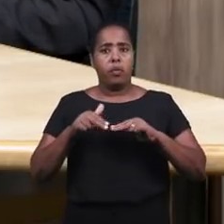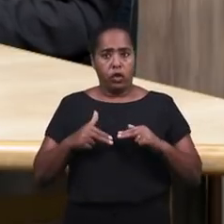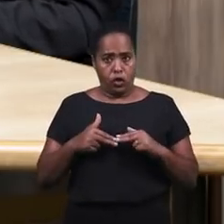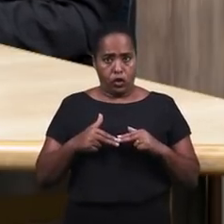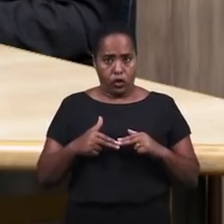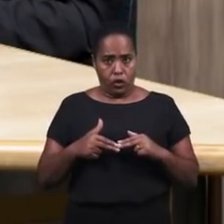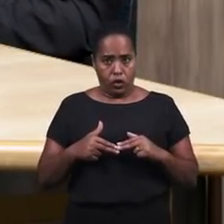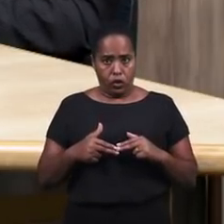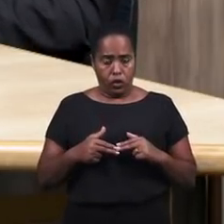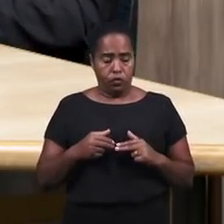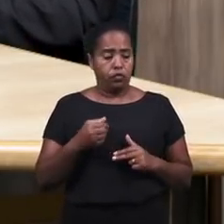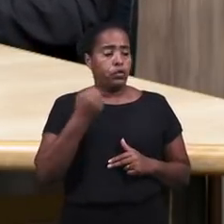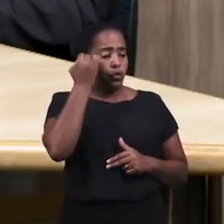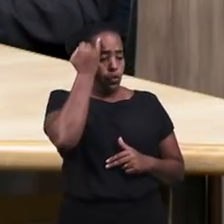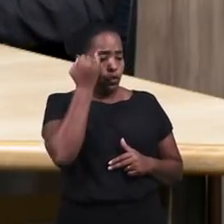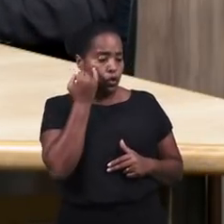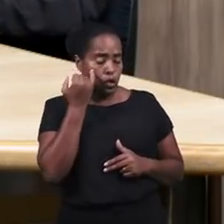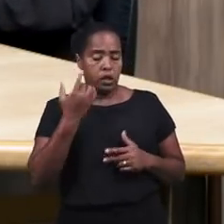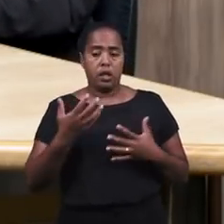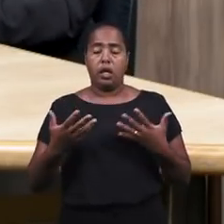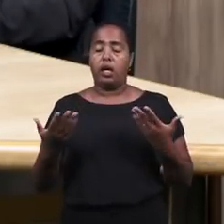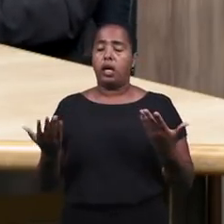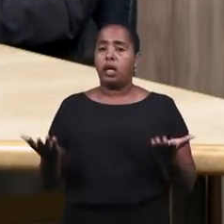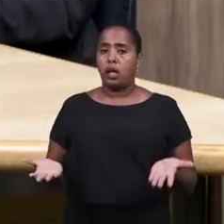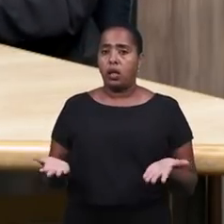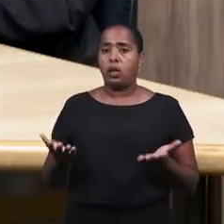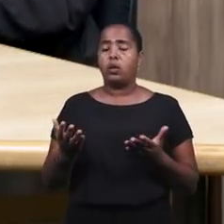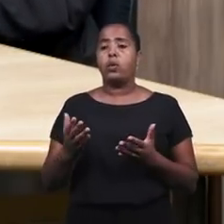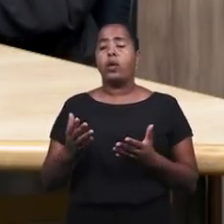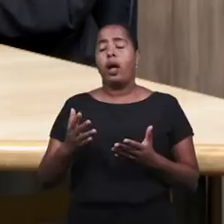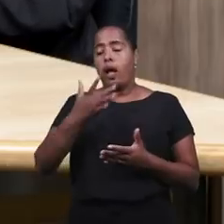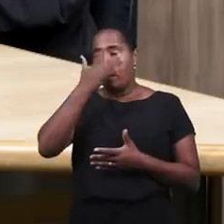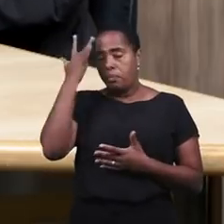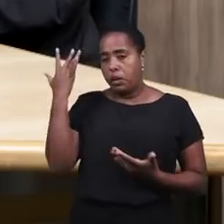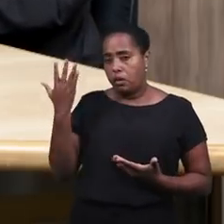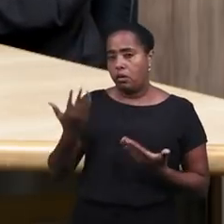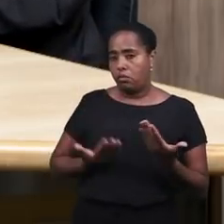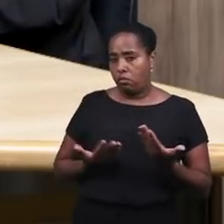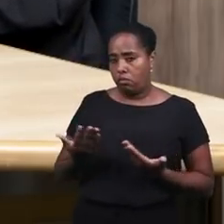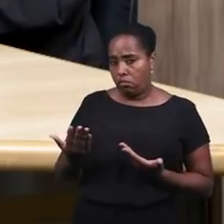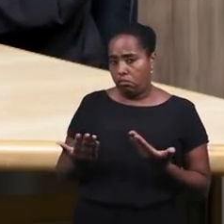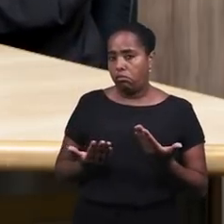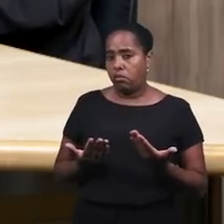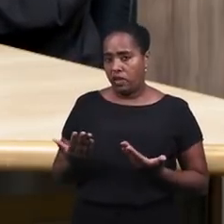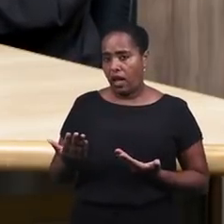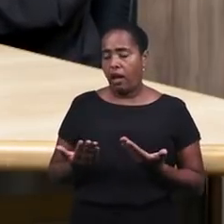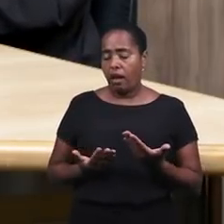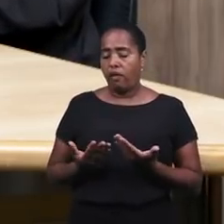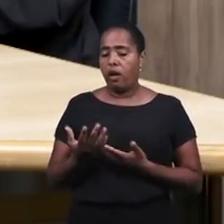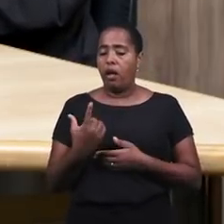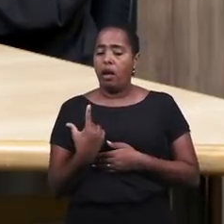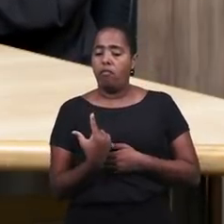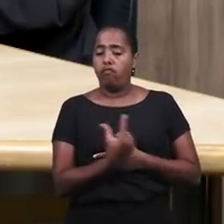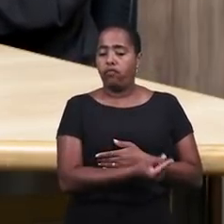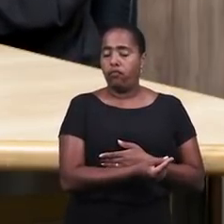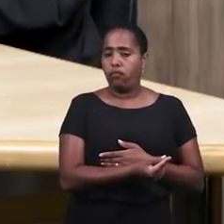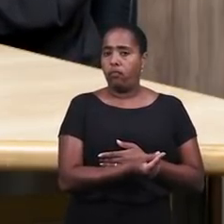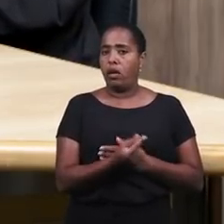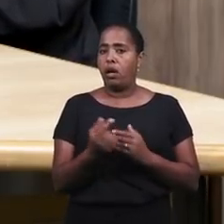é por isso, Josias, que você pega o crente, ele sai da